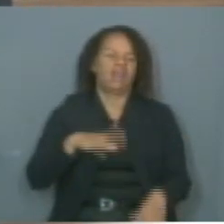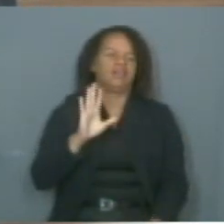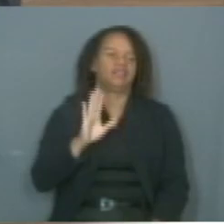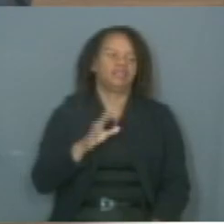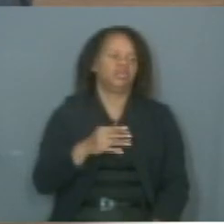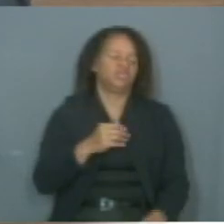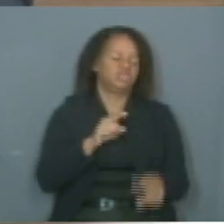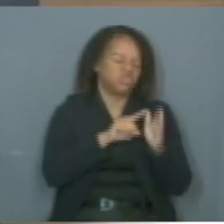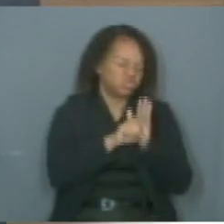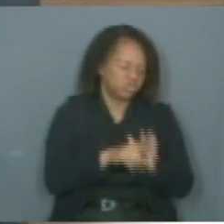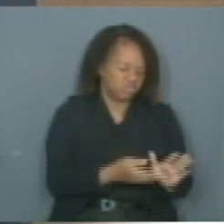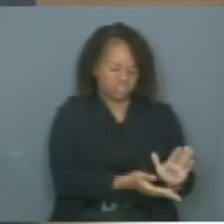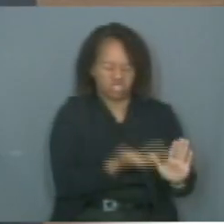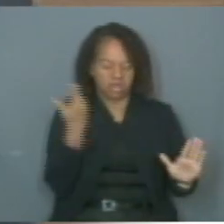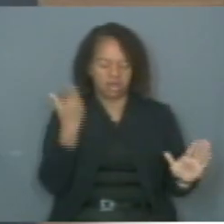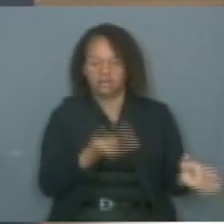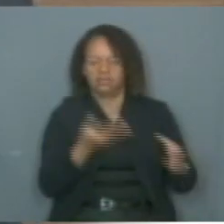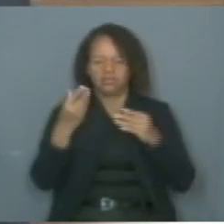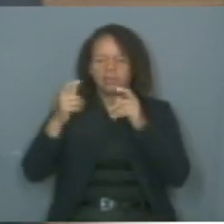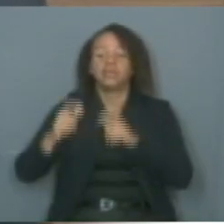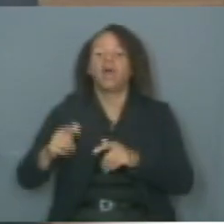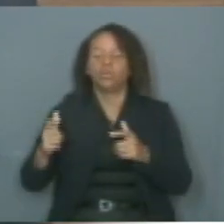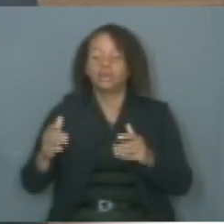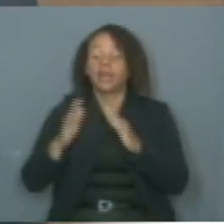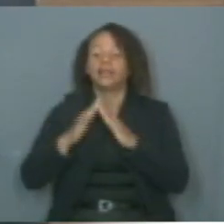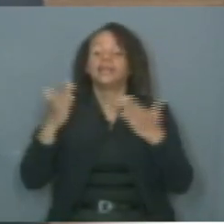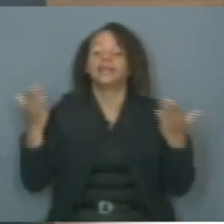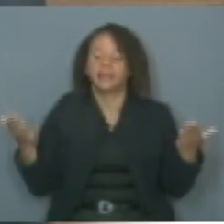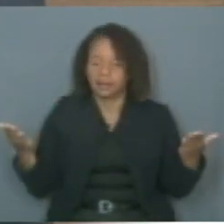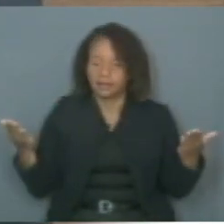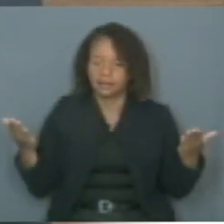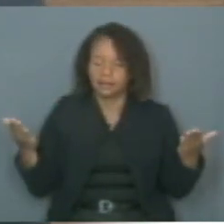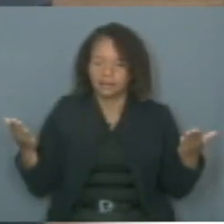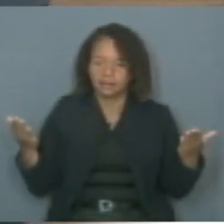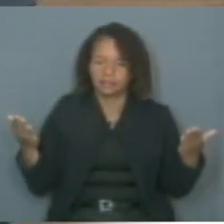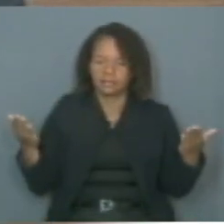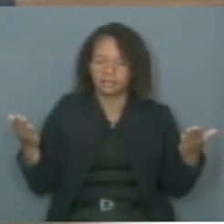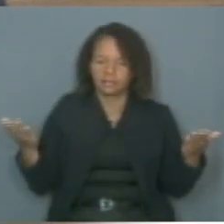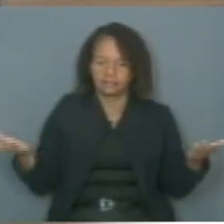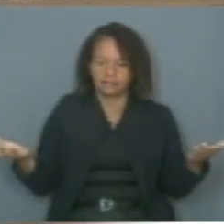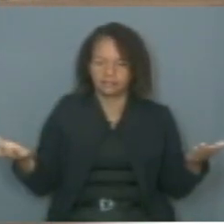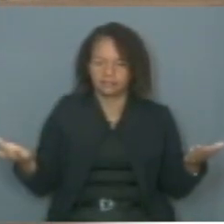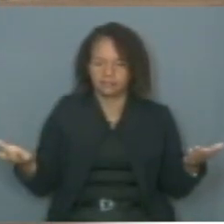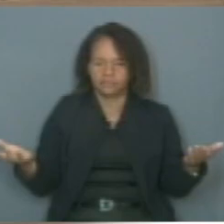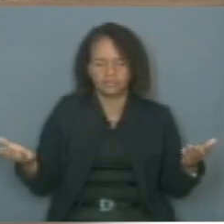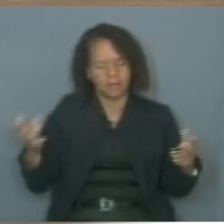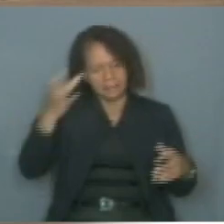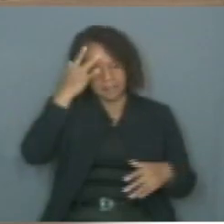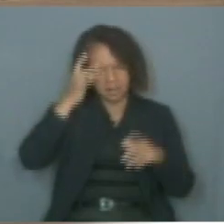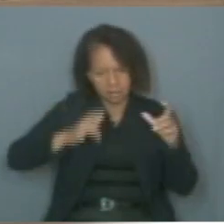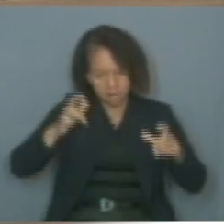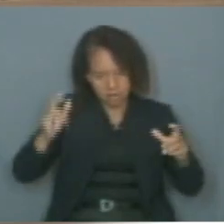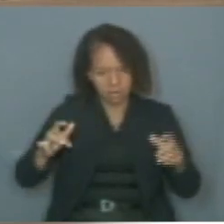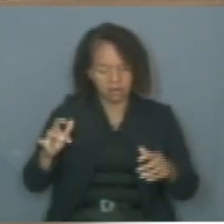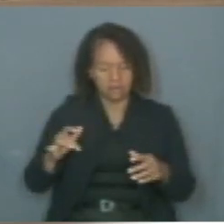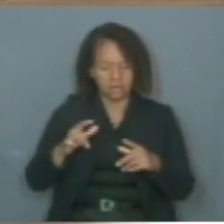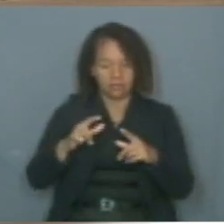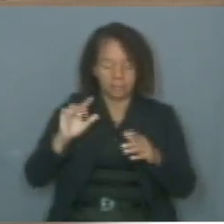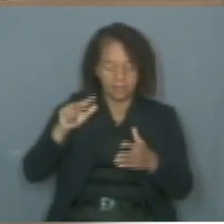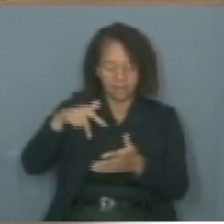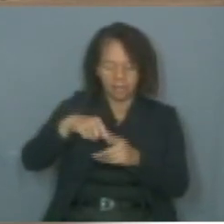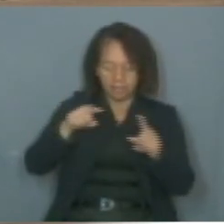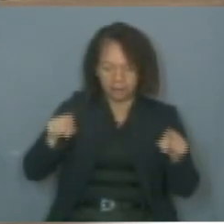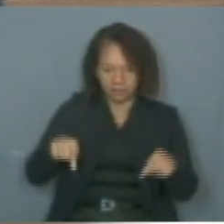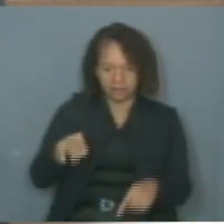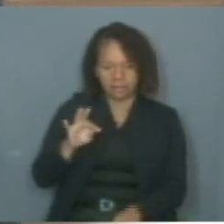vou fazer um estudo, vou tirar para onde? Vai botar na casa de quem? Né? Porque é isso, né? As pessoas que ocupam terras